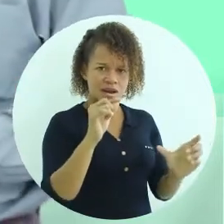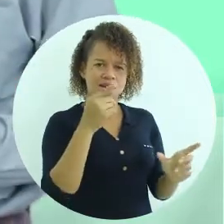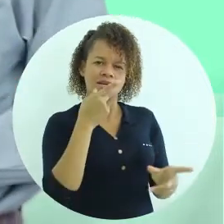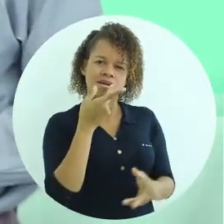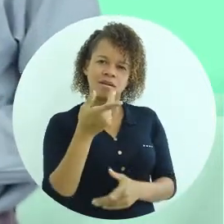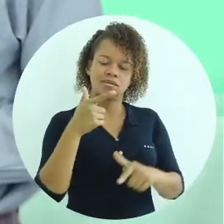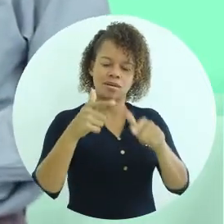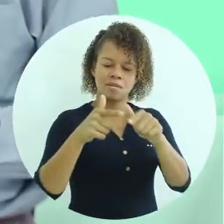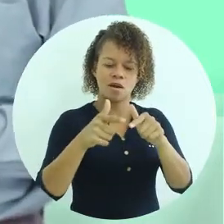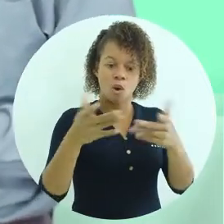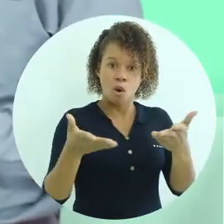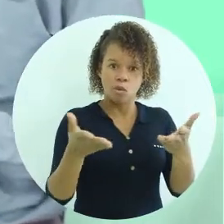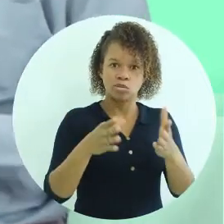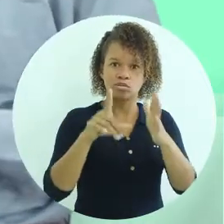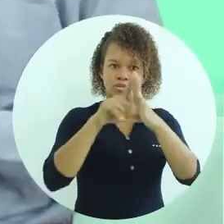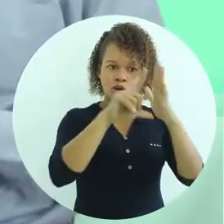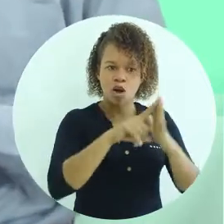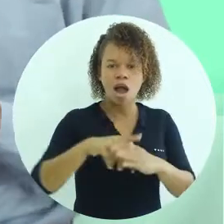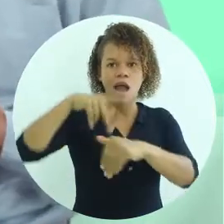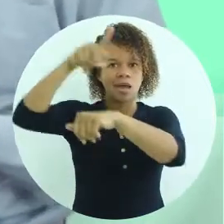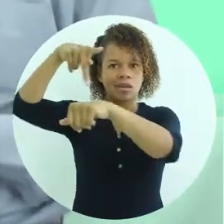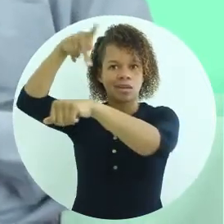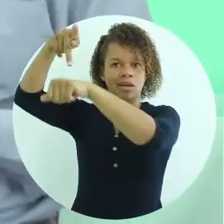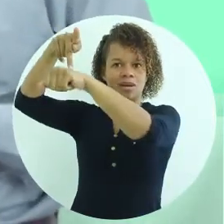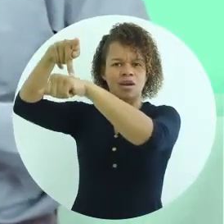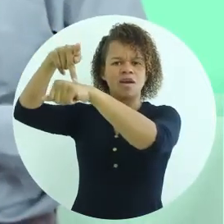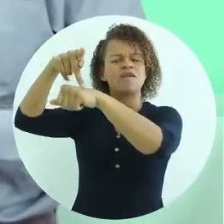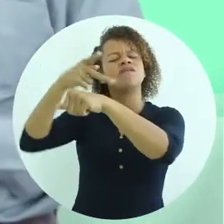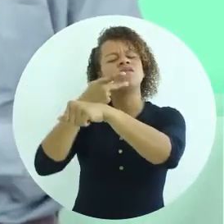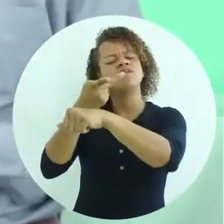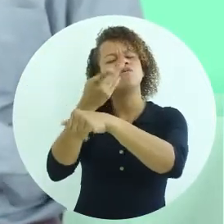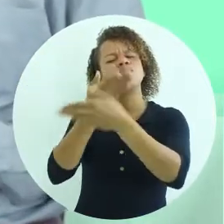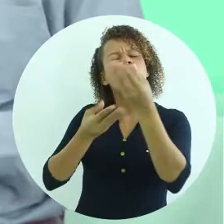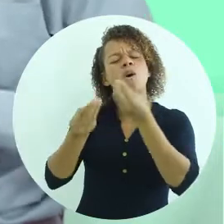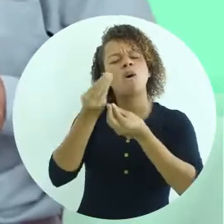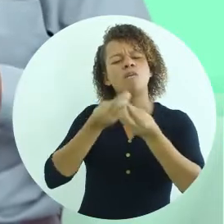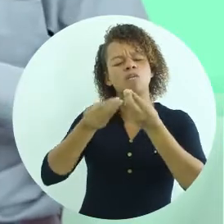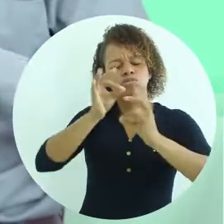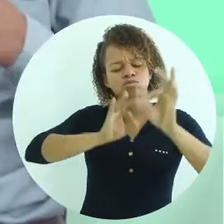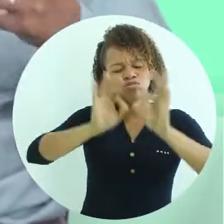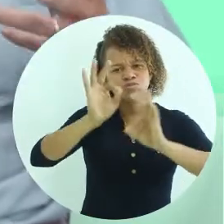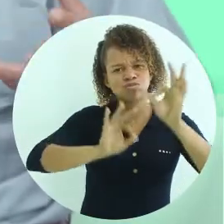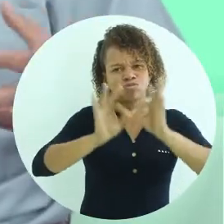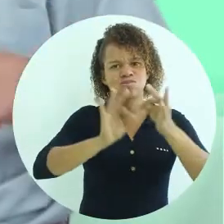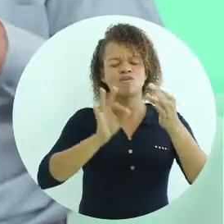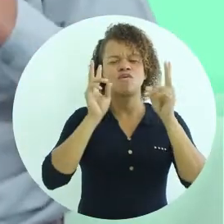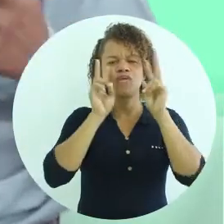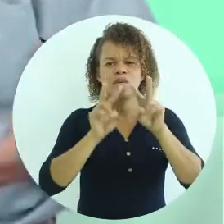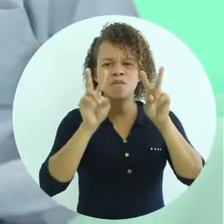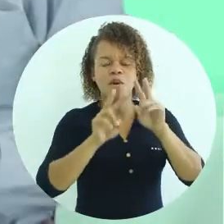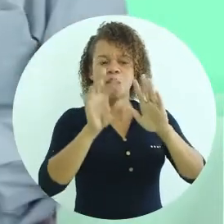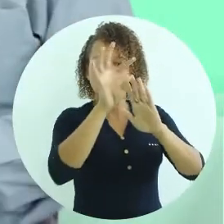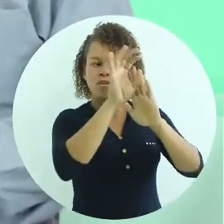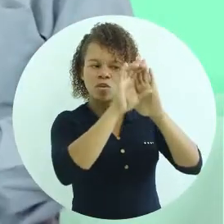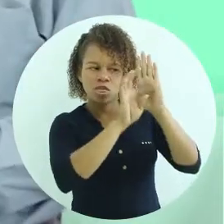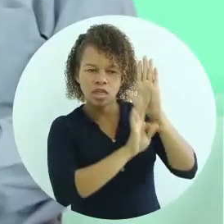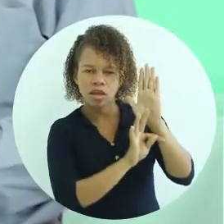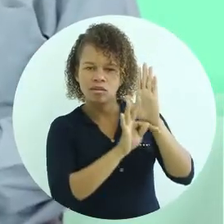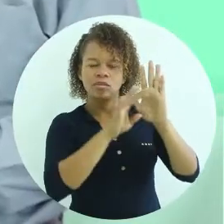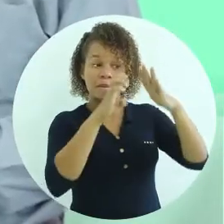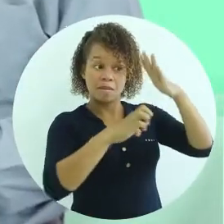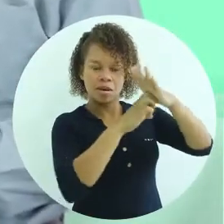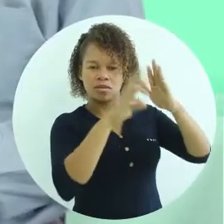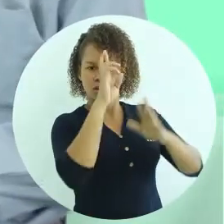com o comércio exterior. E vai ver como é que funciona a logística internacional, vendo um pouco o contexto da empresa